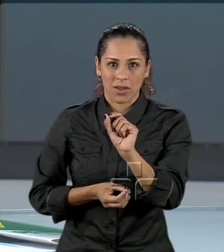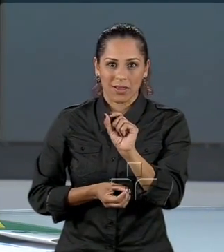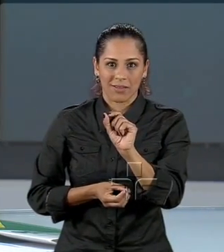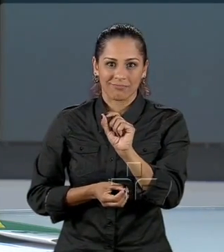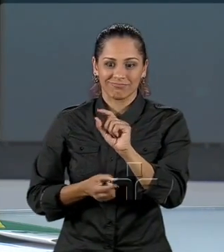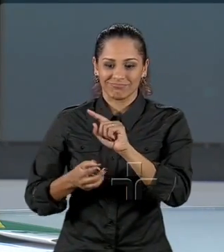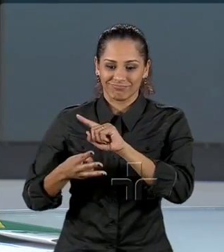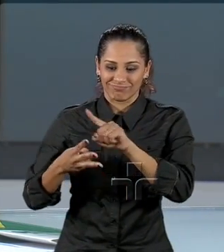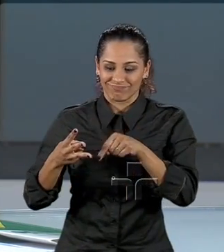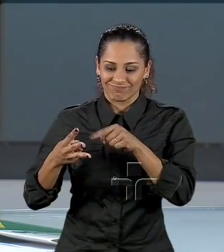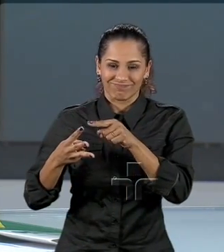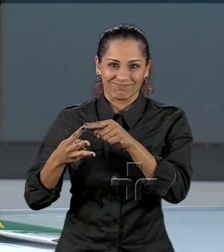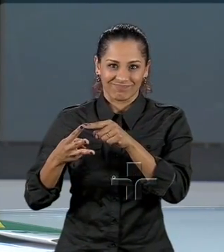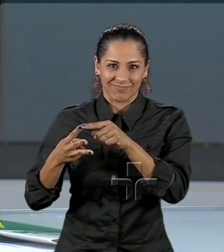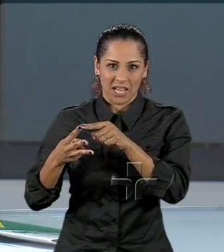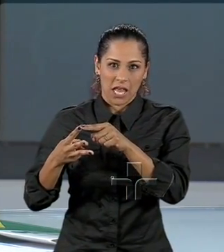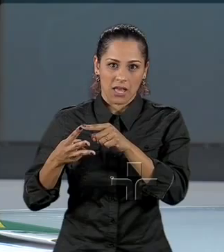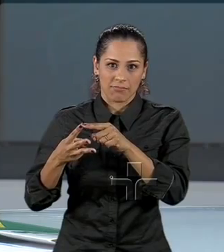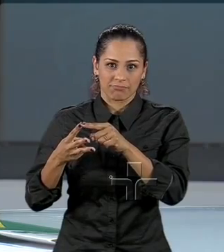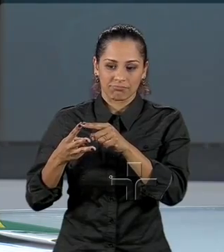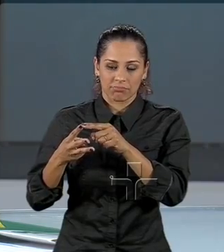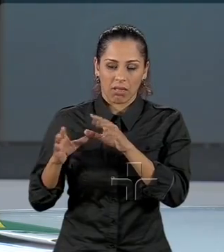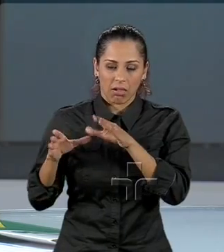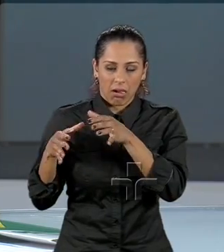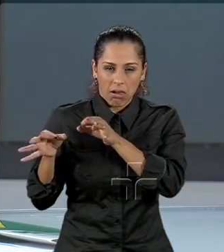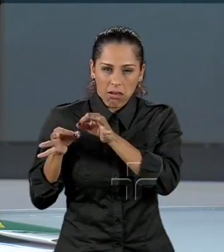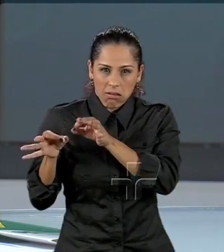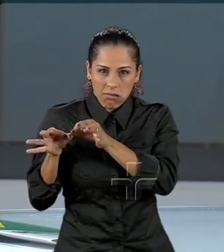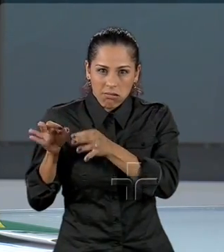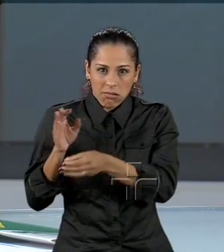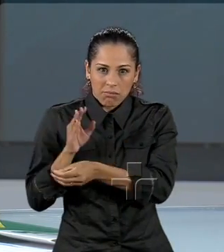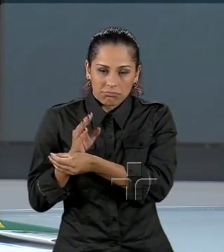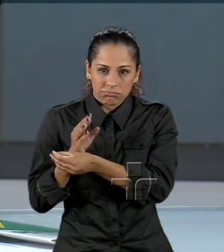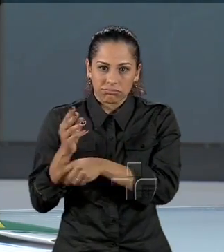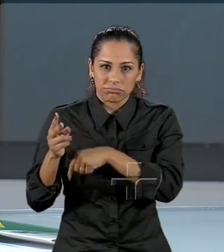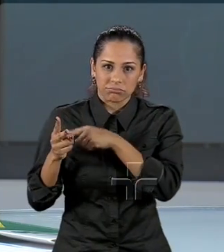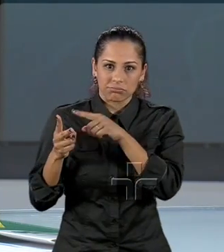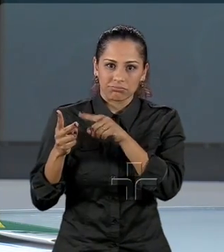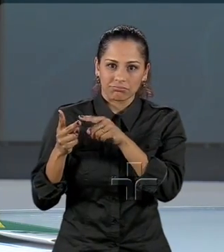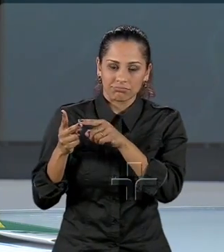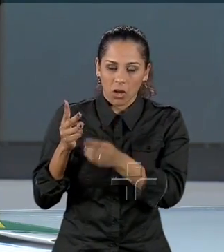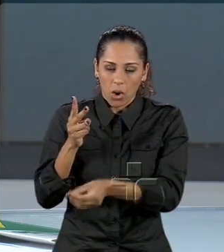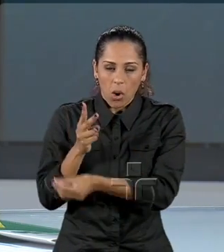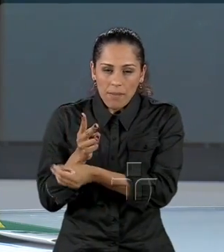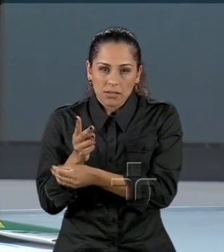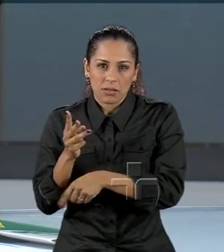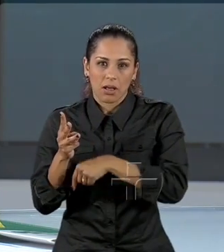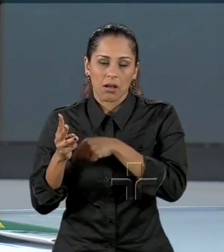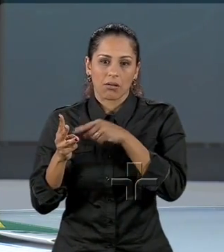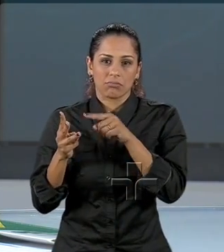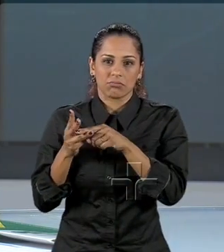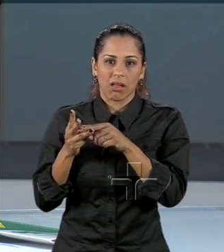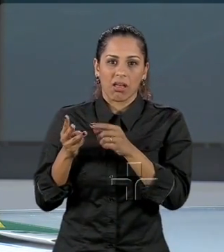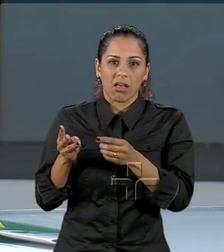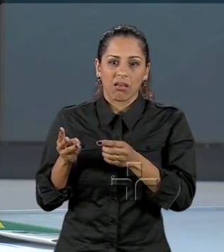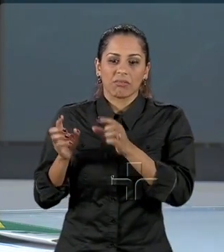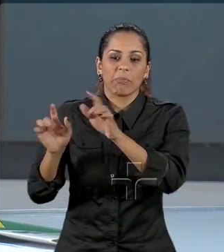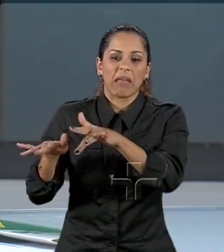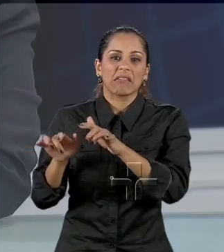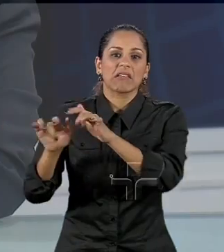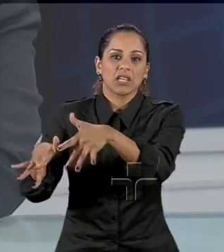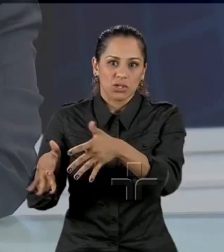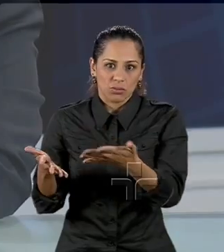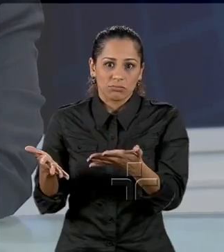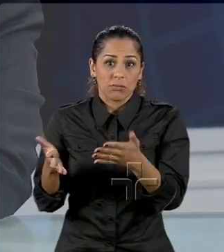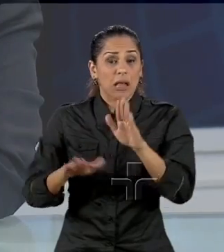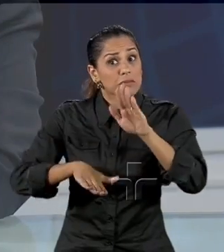os 3 conteúdos: corporativismo, desperdício de recursos, corrupção sistêmica. Quem sabe vai sobrar dinheiro. É